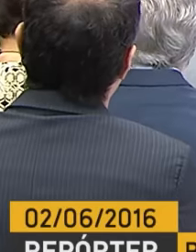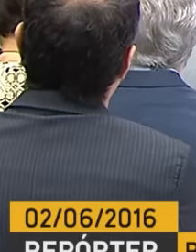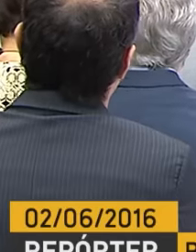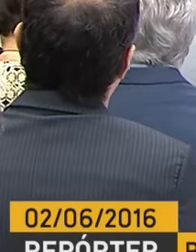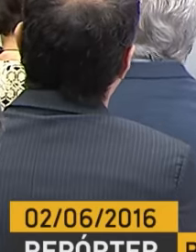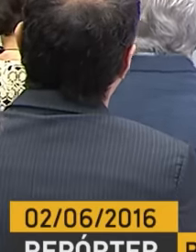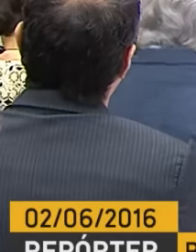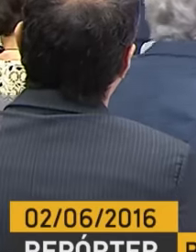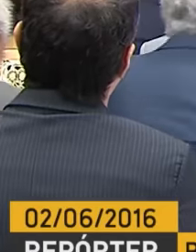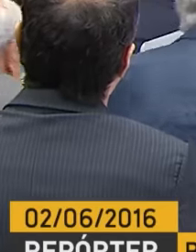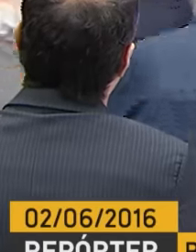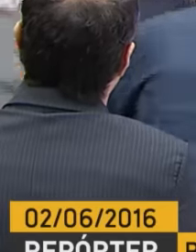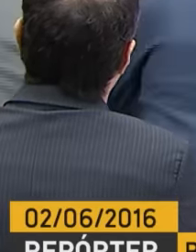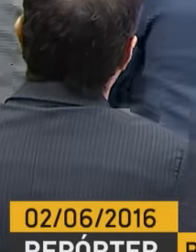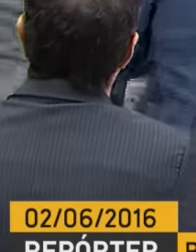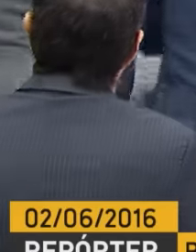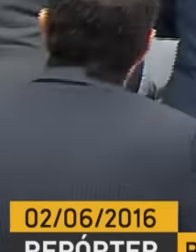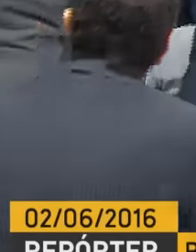Senhoras e senhores.